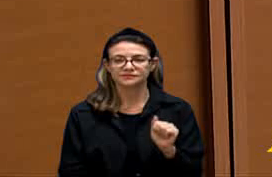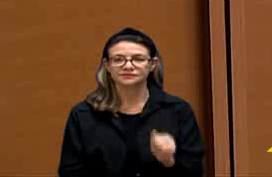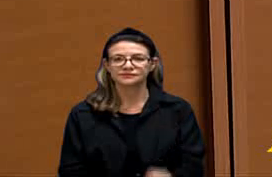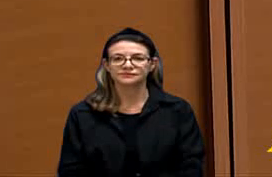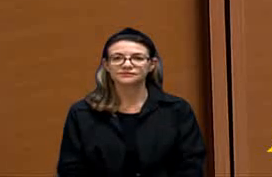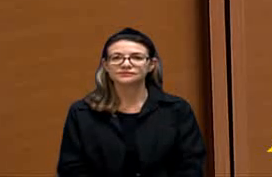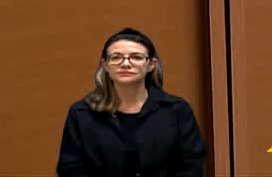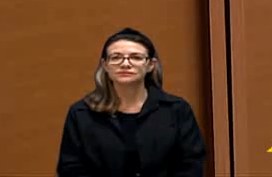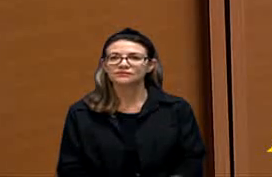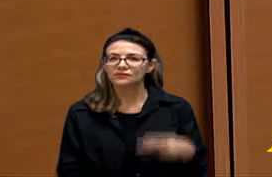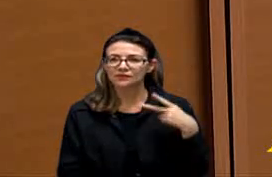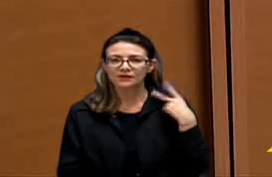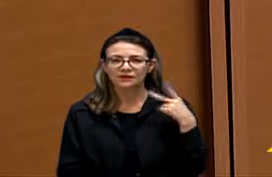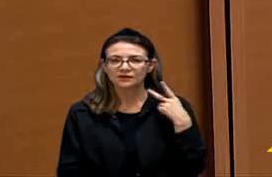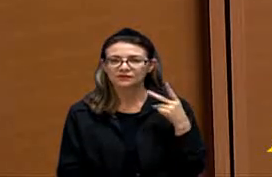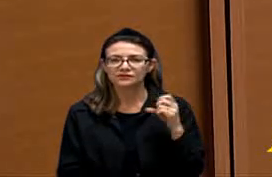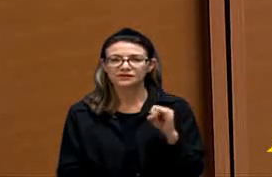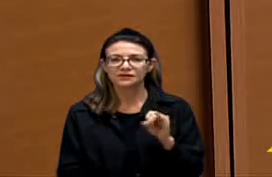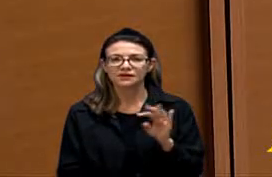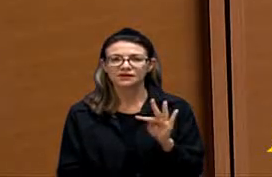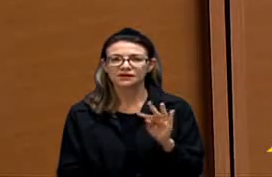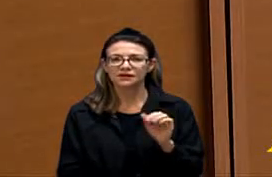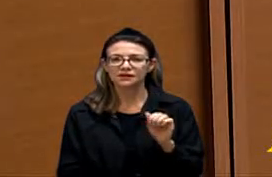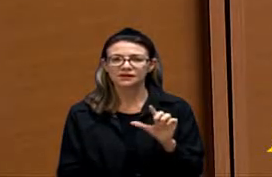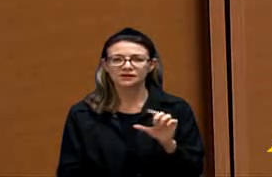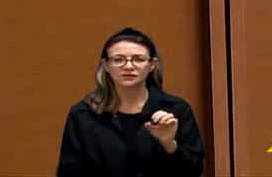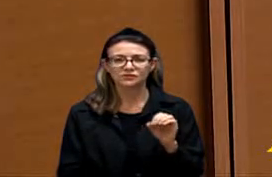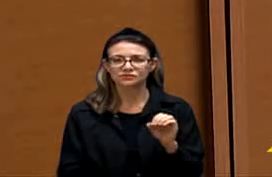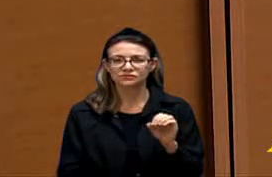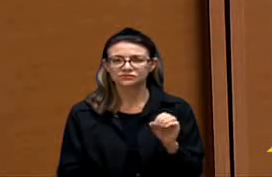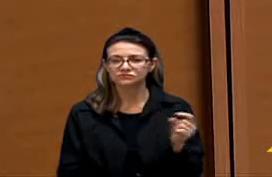Ítalo não veio defender o projeto eh